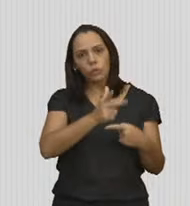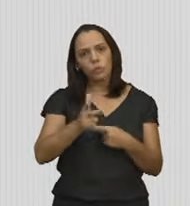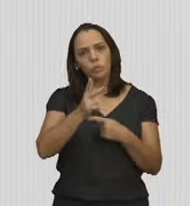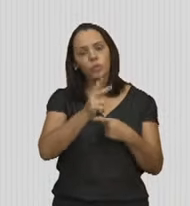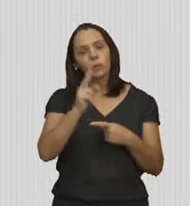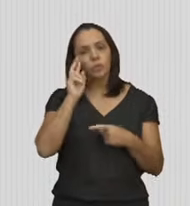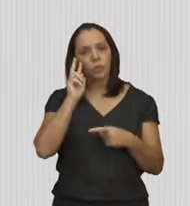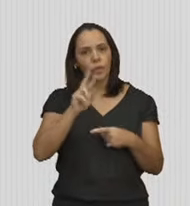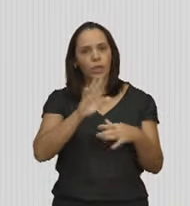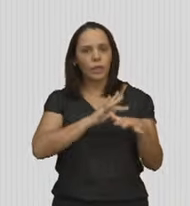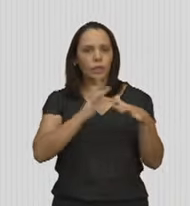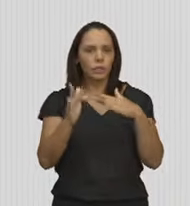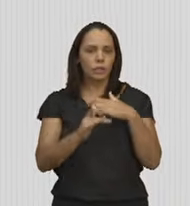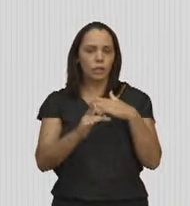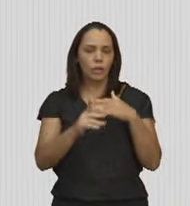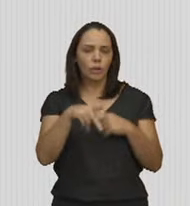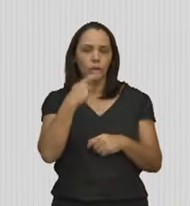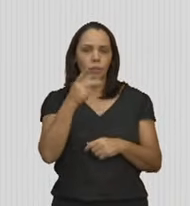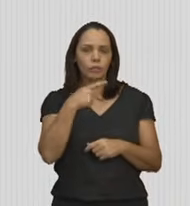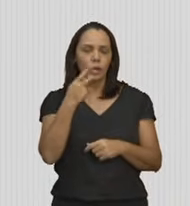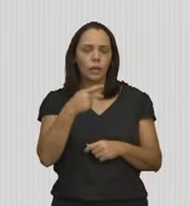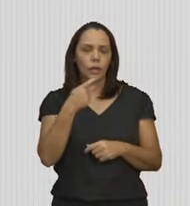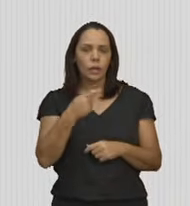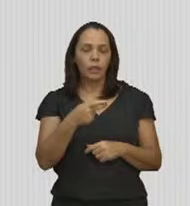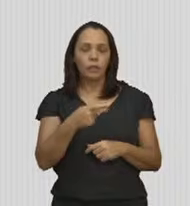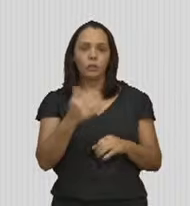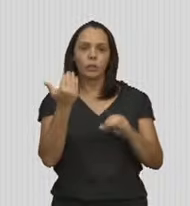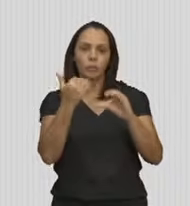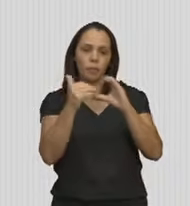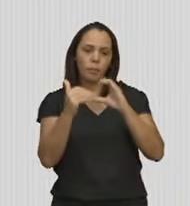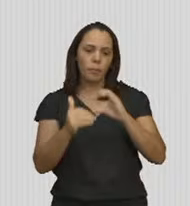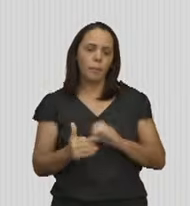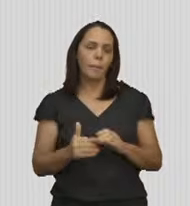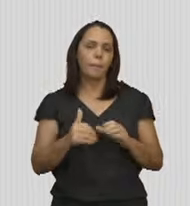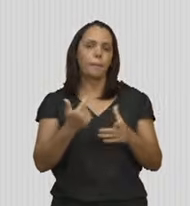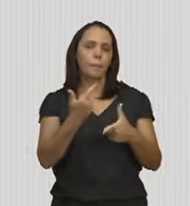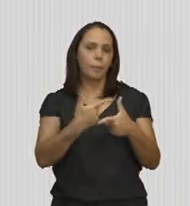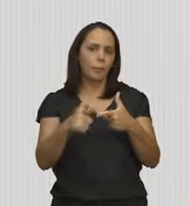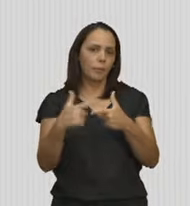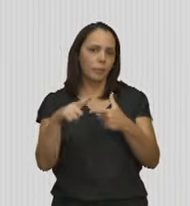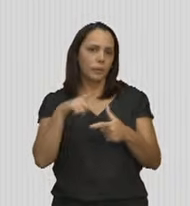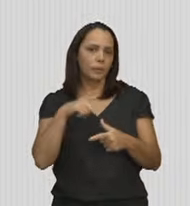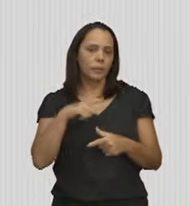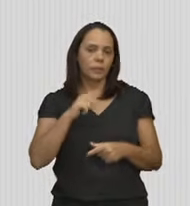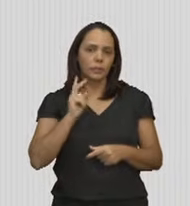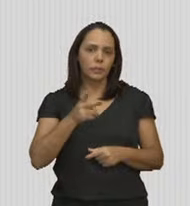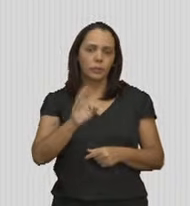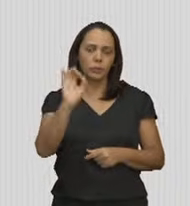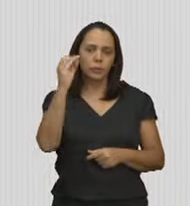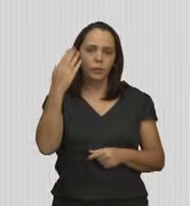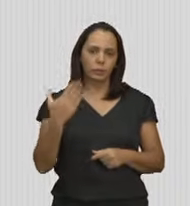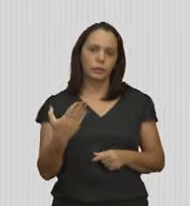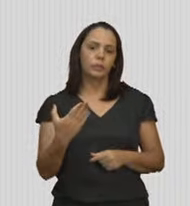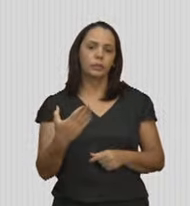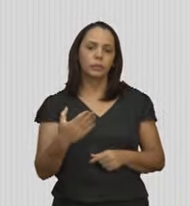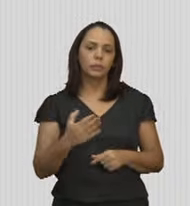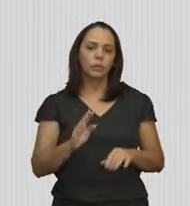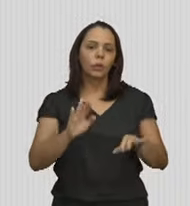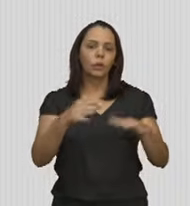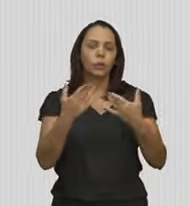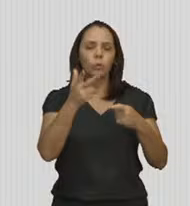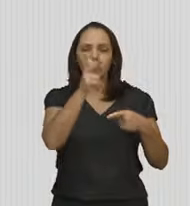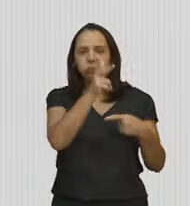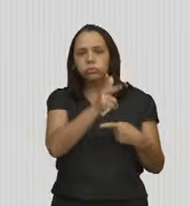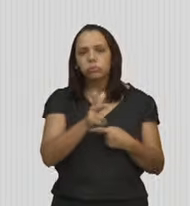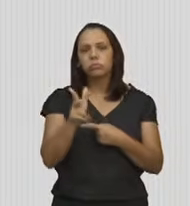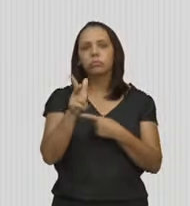olha só, o menino teve aqui no meu bairro, vou mandar para ele problemas que a gente está tendo aqui. É um negócio que sempre acontece, Paulinho. Quando a gente grava um